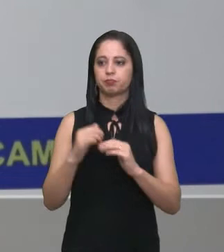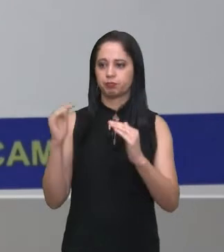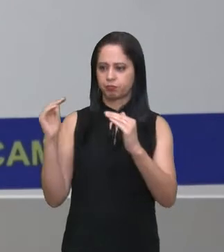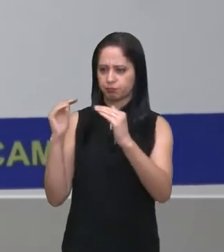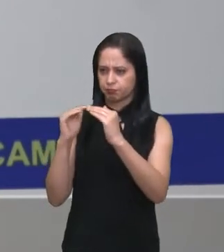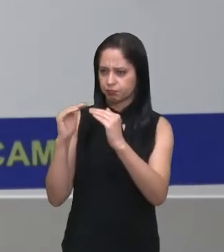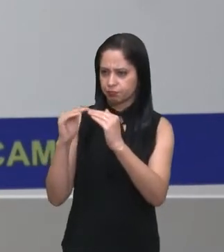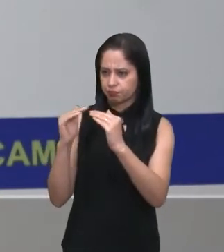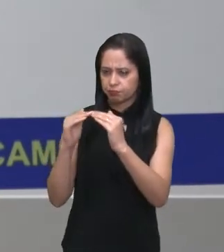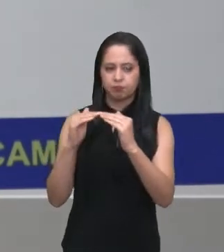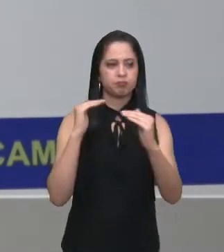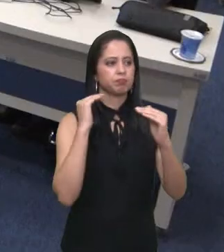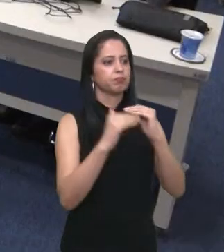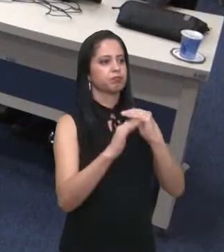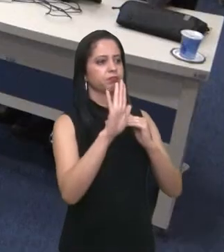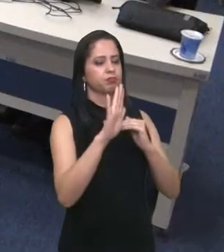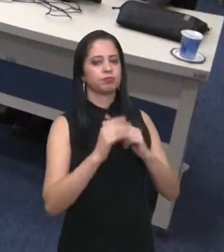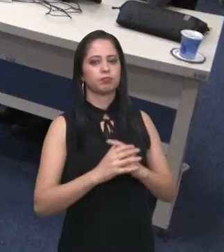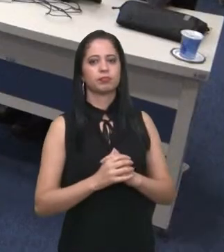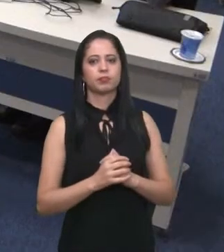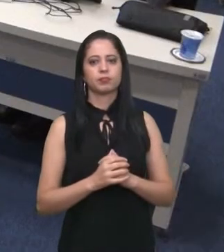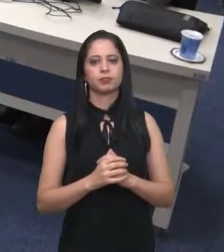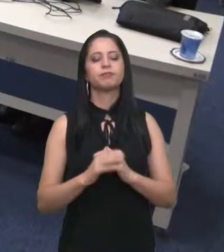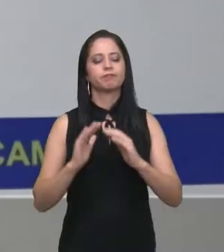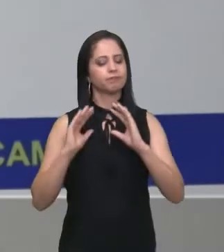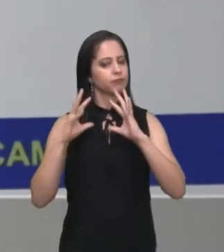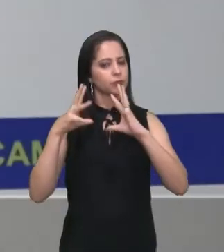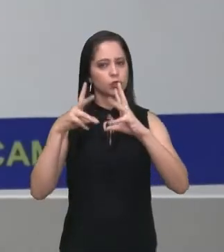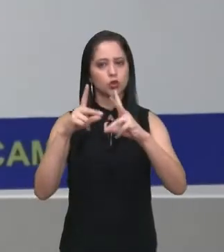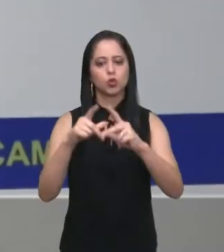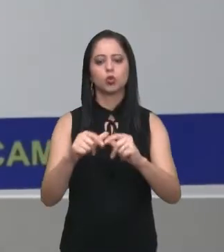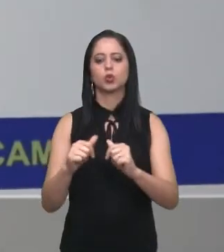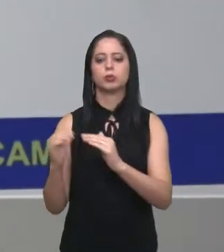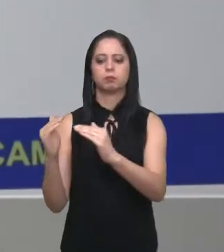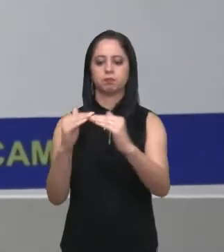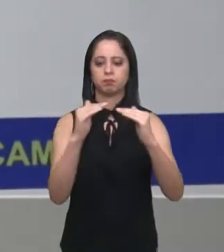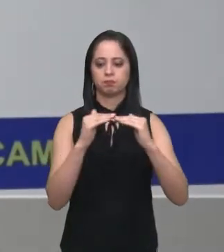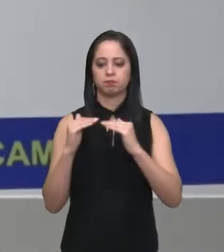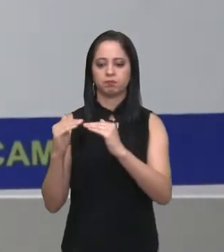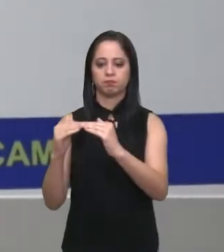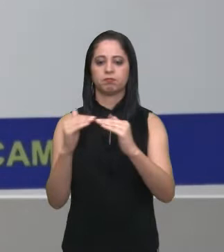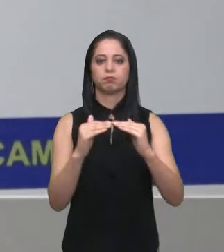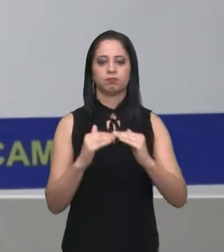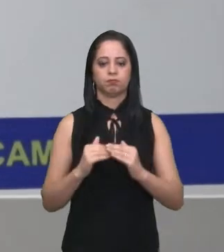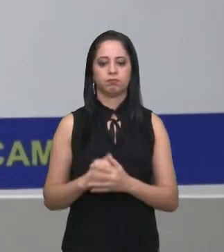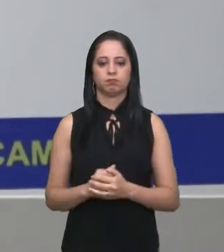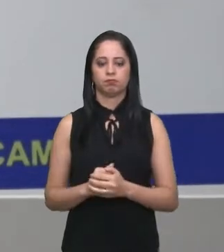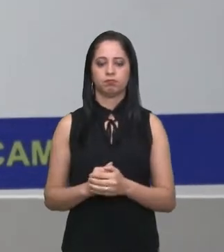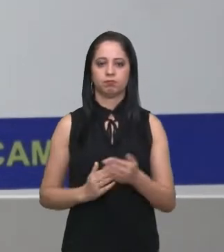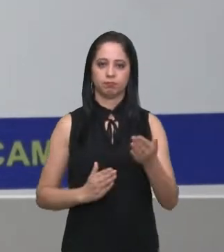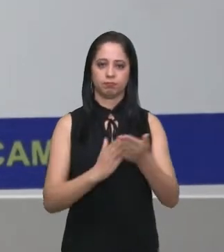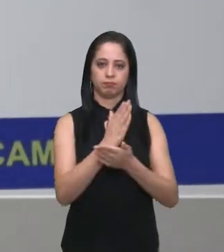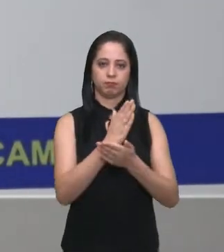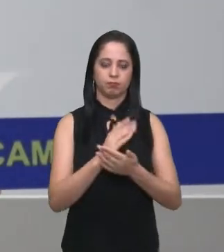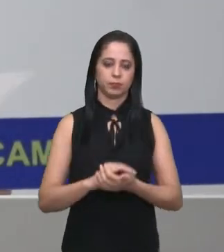como estão. Os contrários se manifestem. Nenhuma manifestação contrária. Tramitação está aprovada por